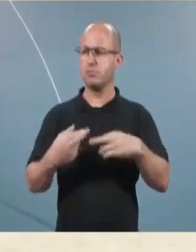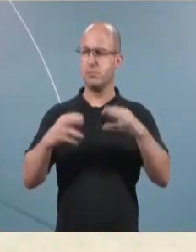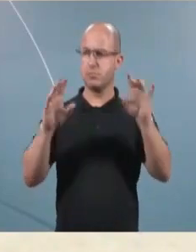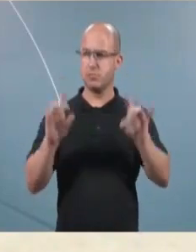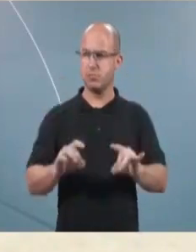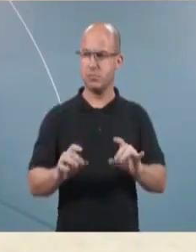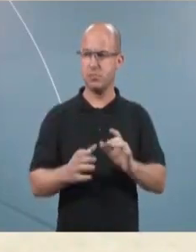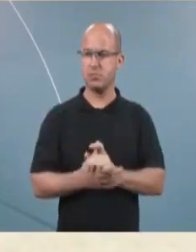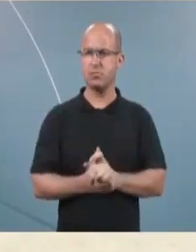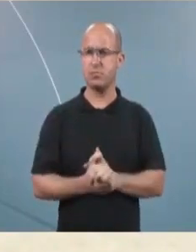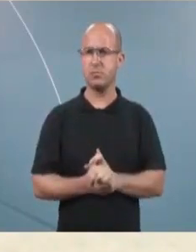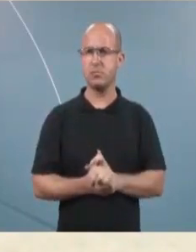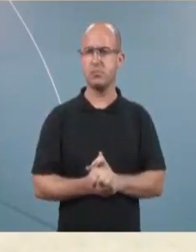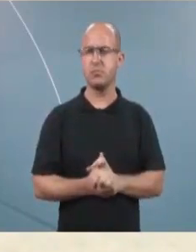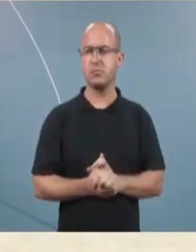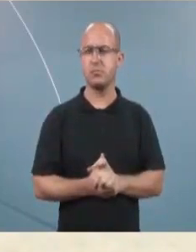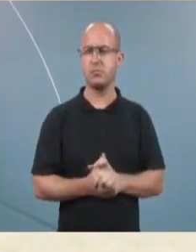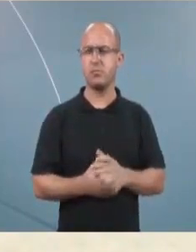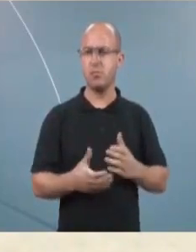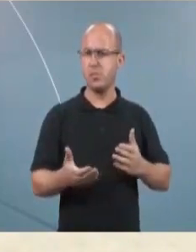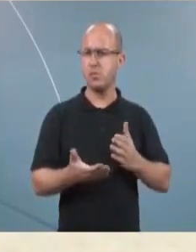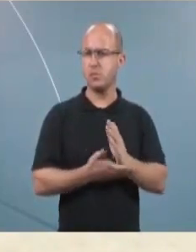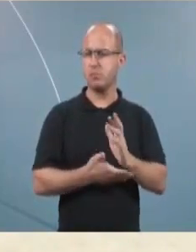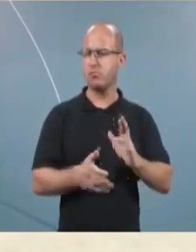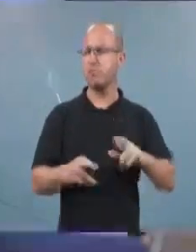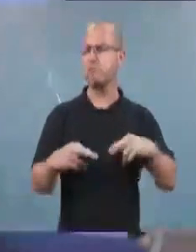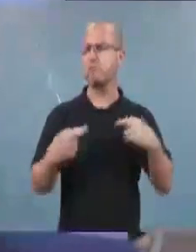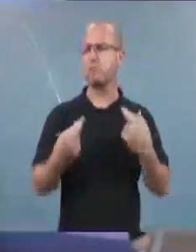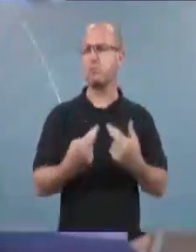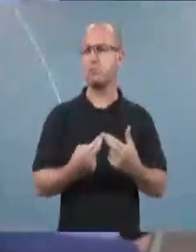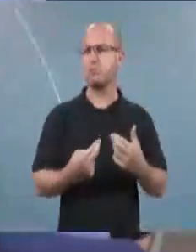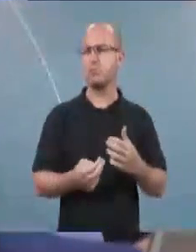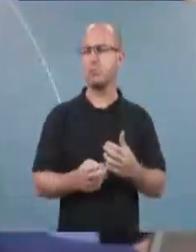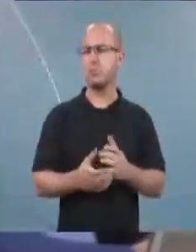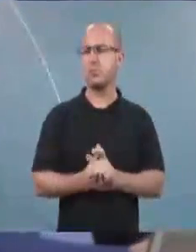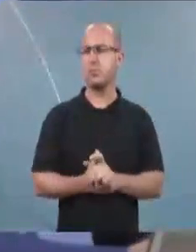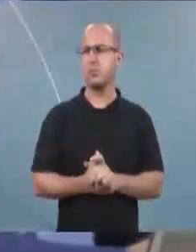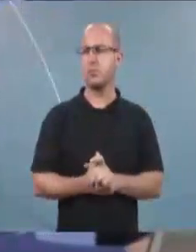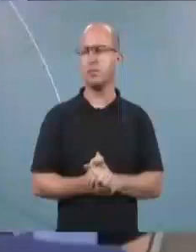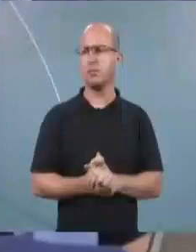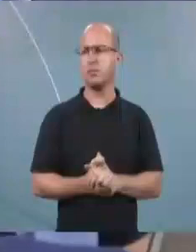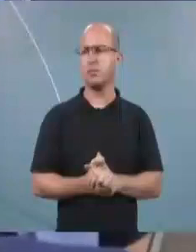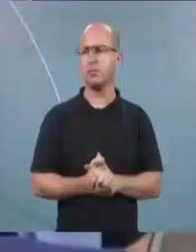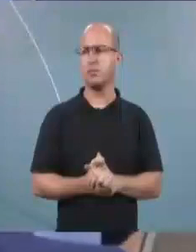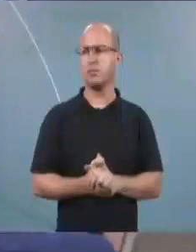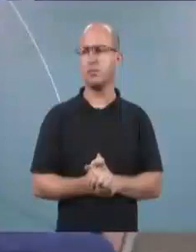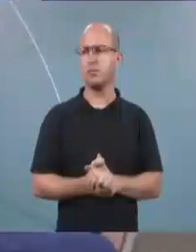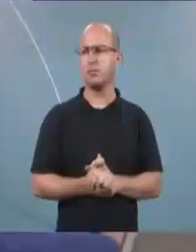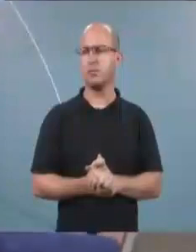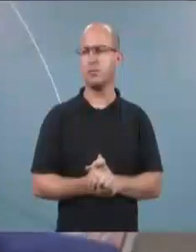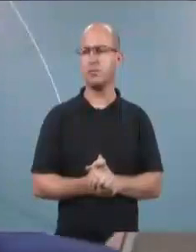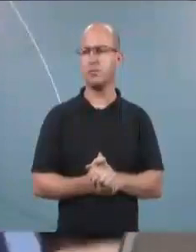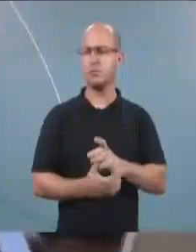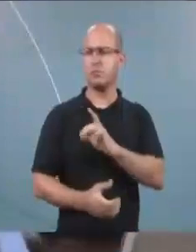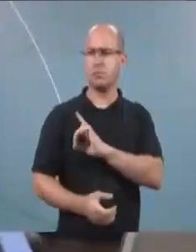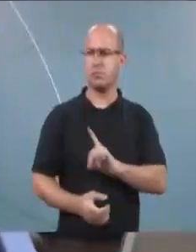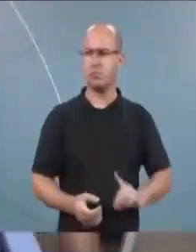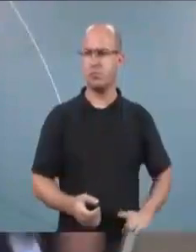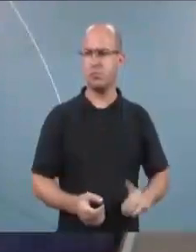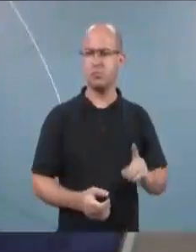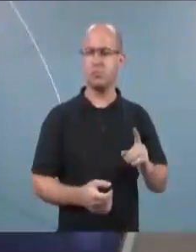solene aqui a aprovação de uma sessão solene não significa que os deputados tenham que